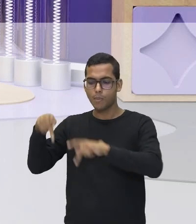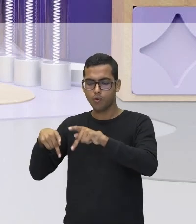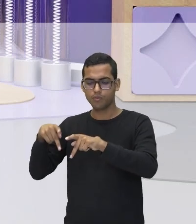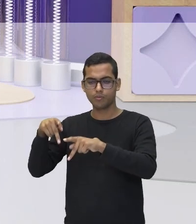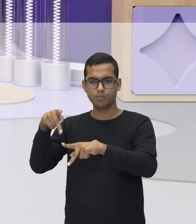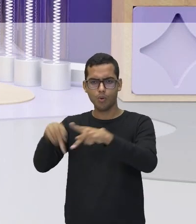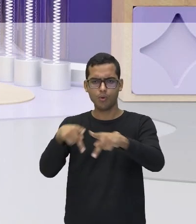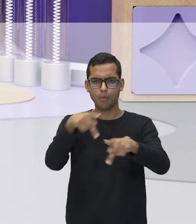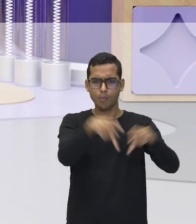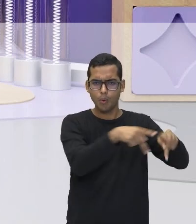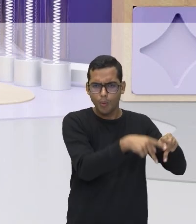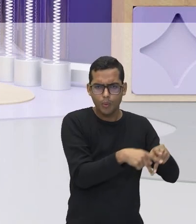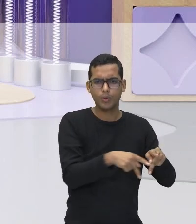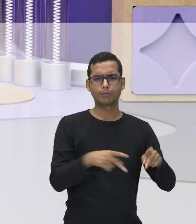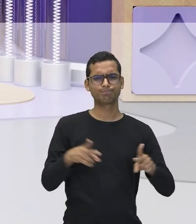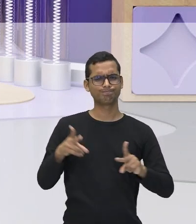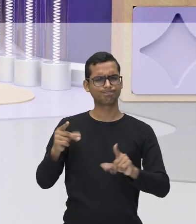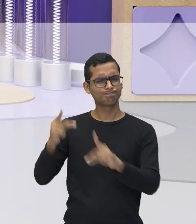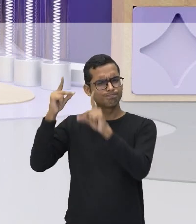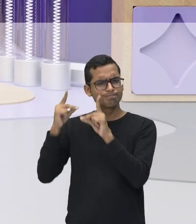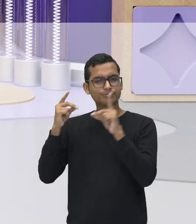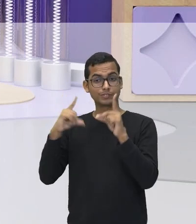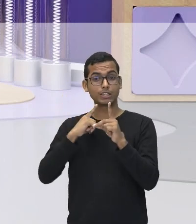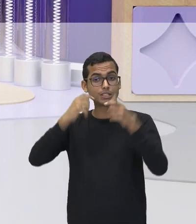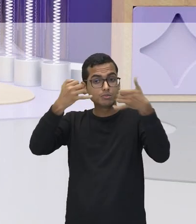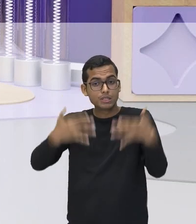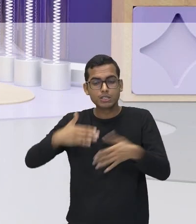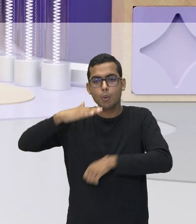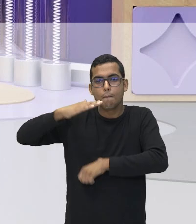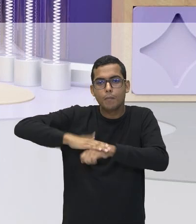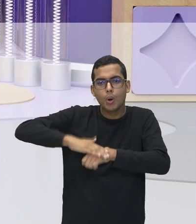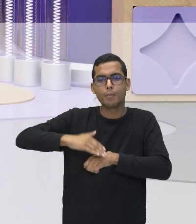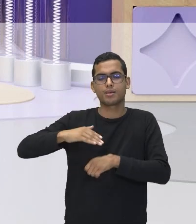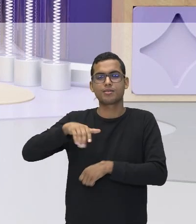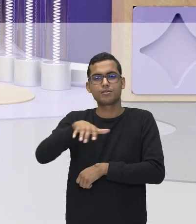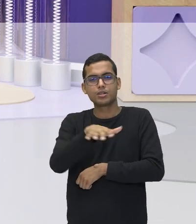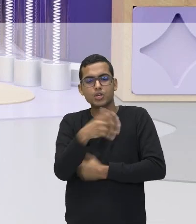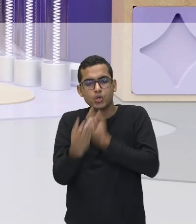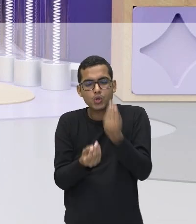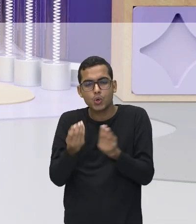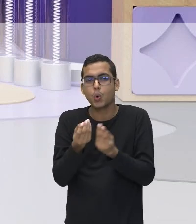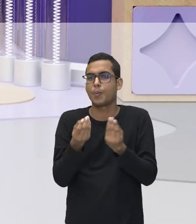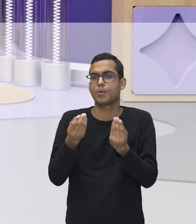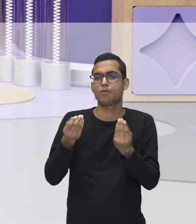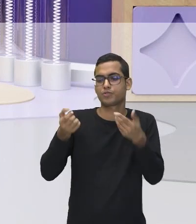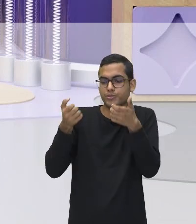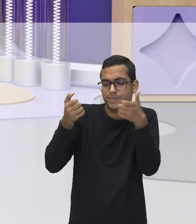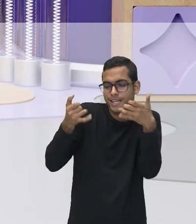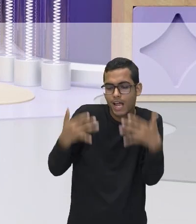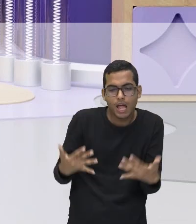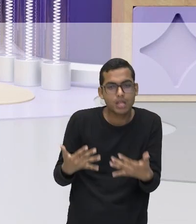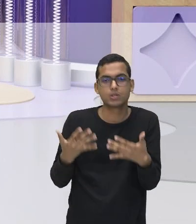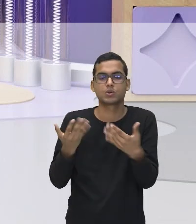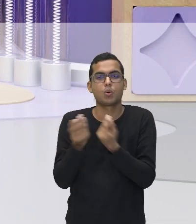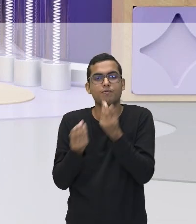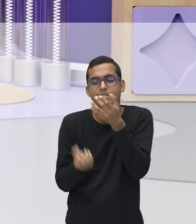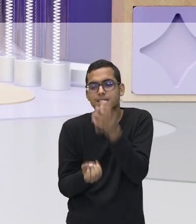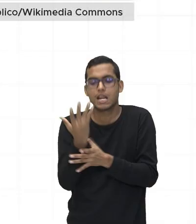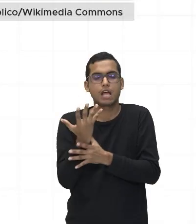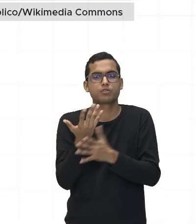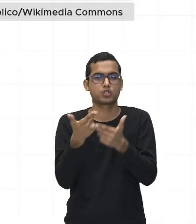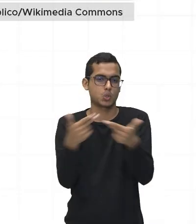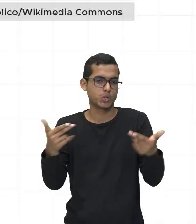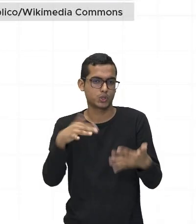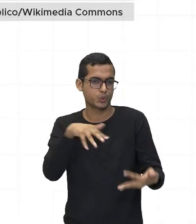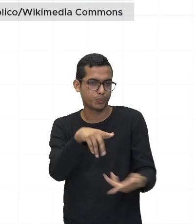como o ser humano foi criado. Né? São mitos muito interessantes. E vamos lá para o